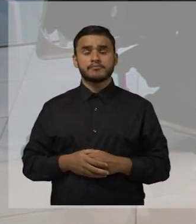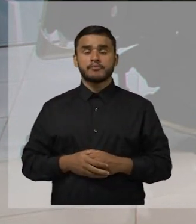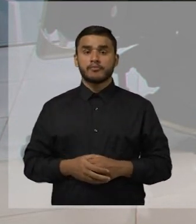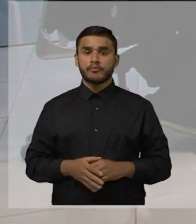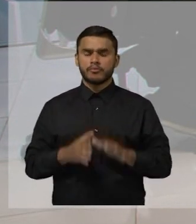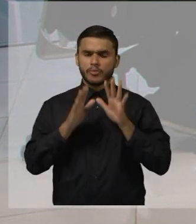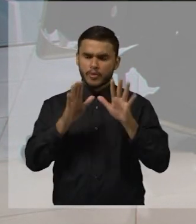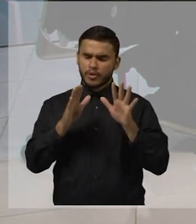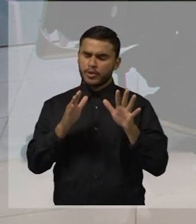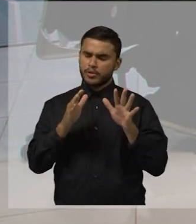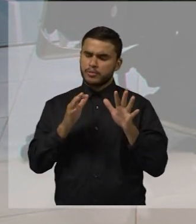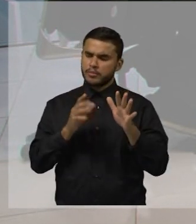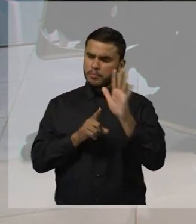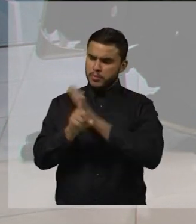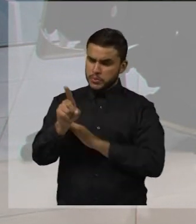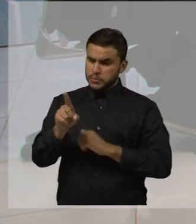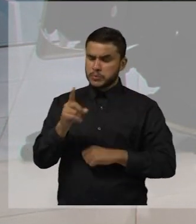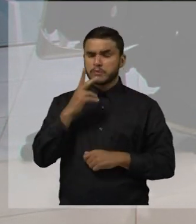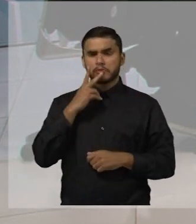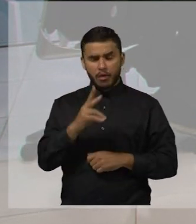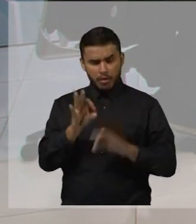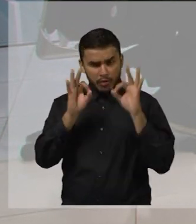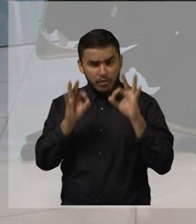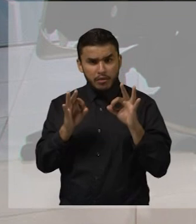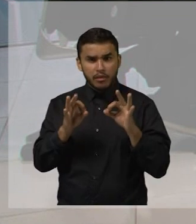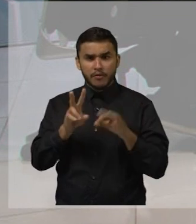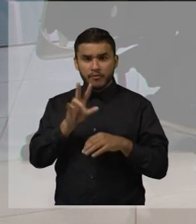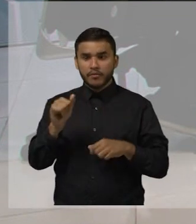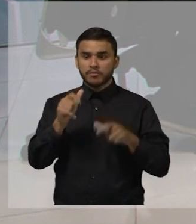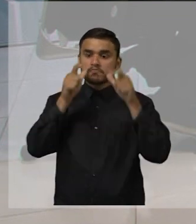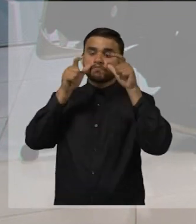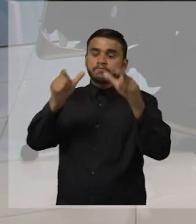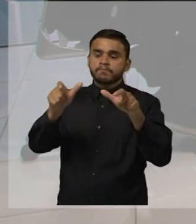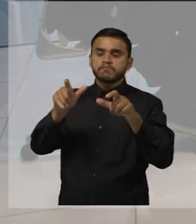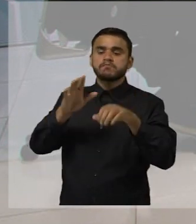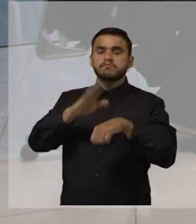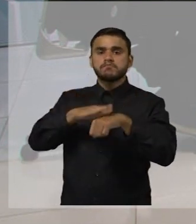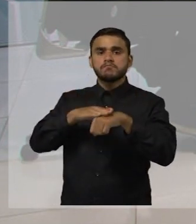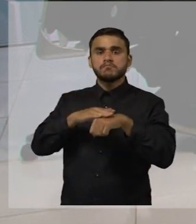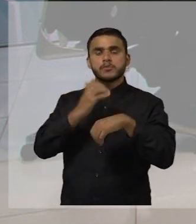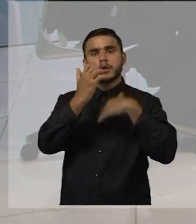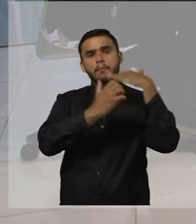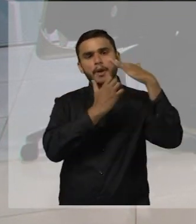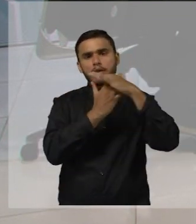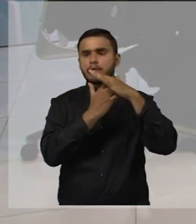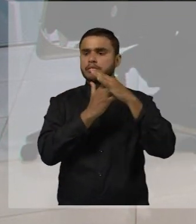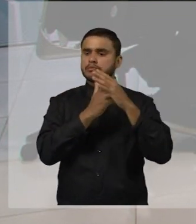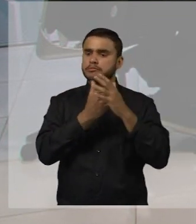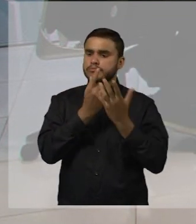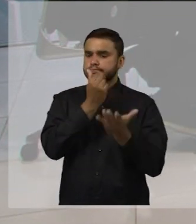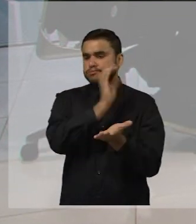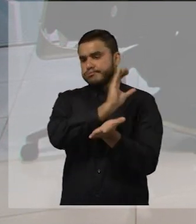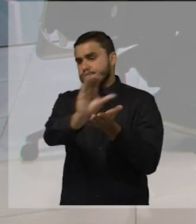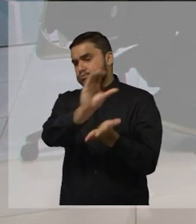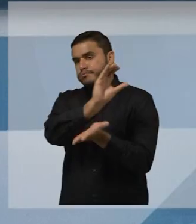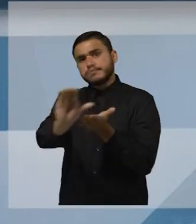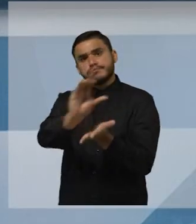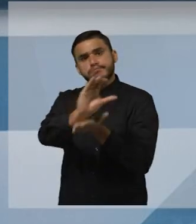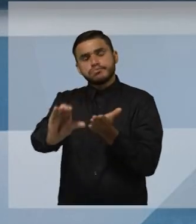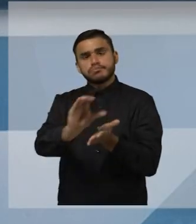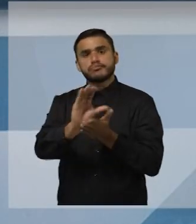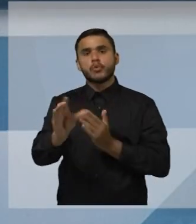isso é um indício para que se possa atrair efetivamente esses investimentos que nós tanto necessitamos